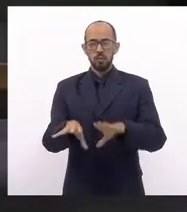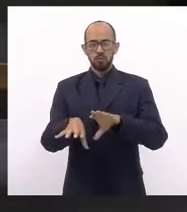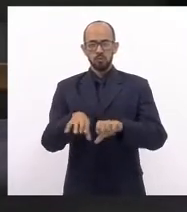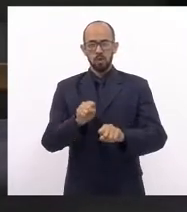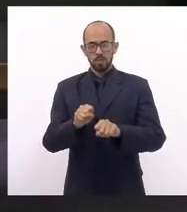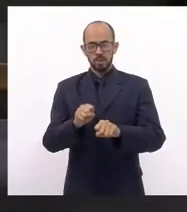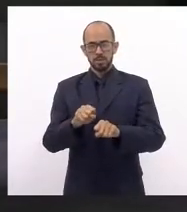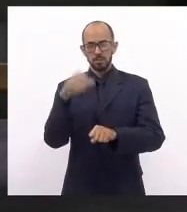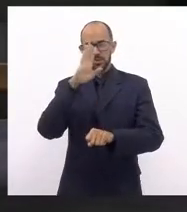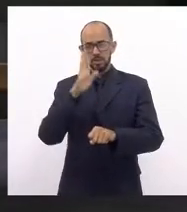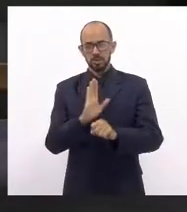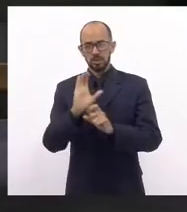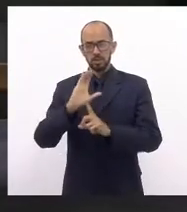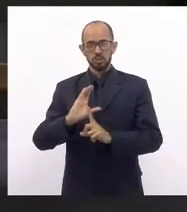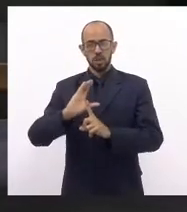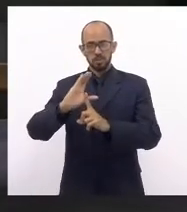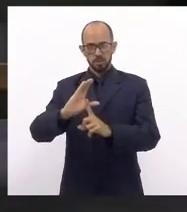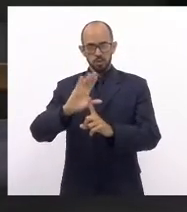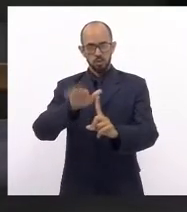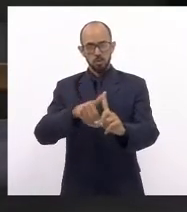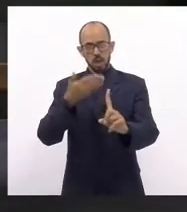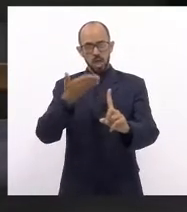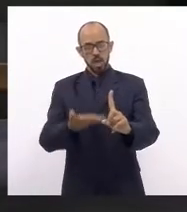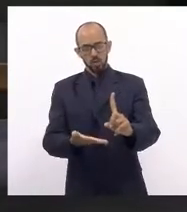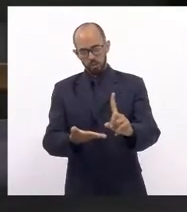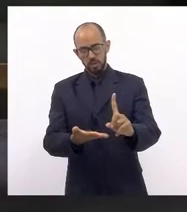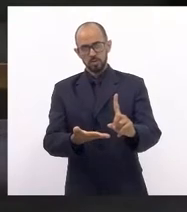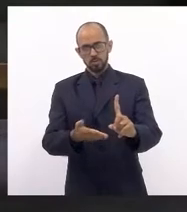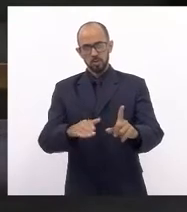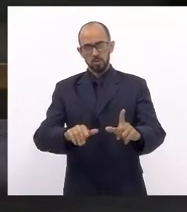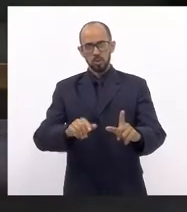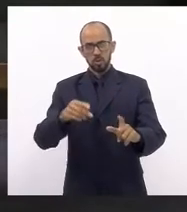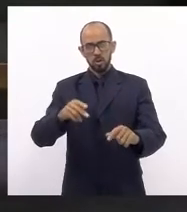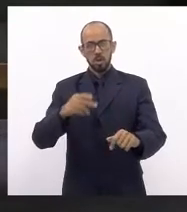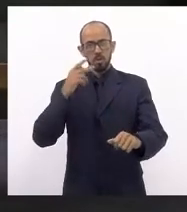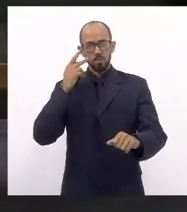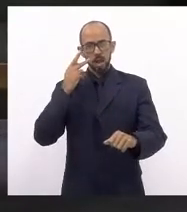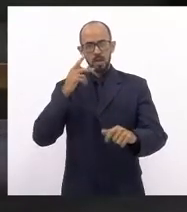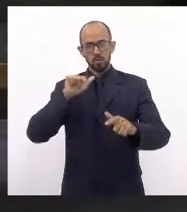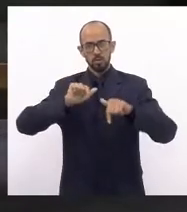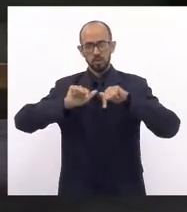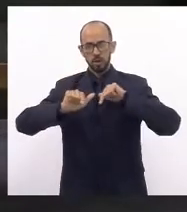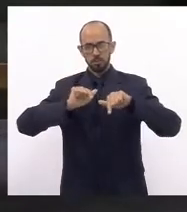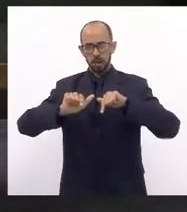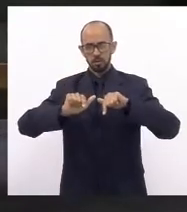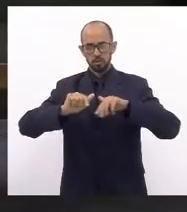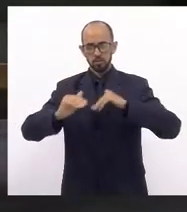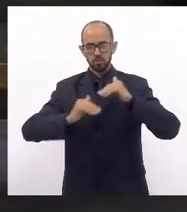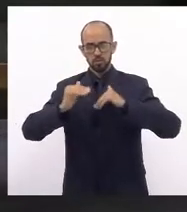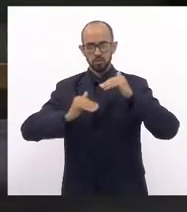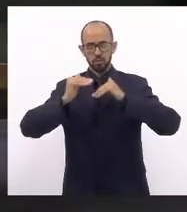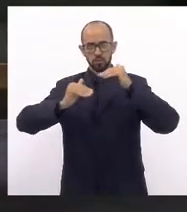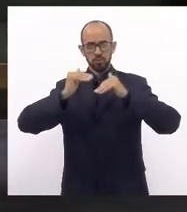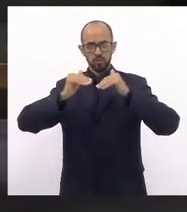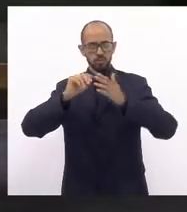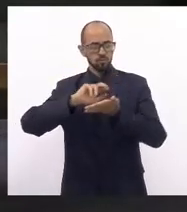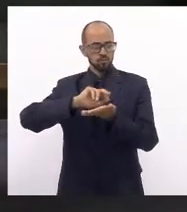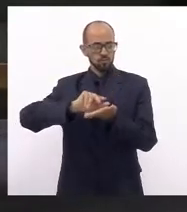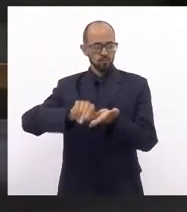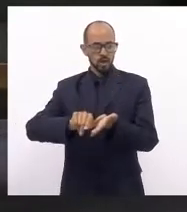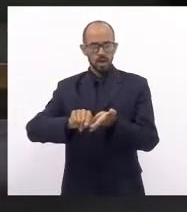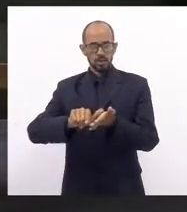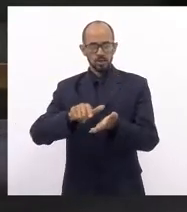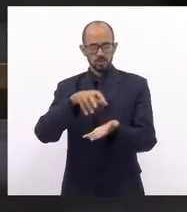de Capelania, como reconhecimento pelo trabalho desenvolvido em diversas áreas da